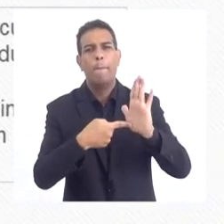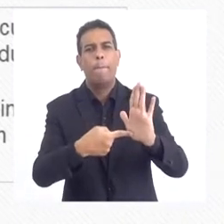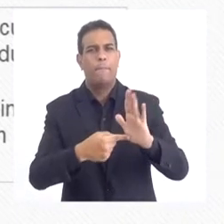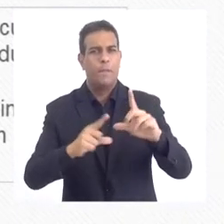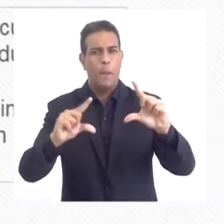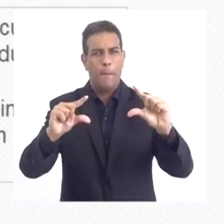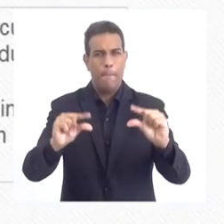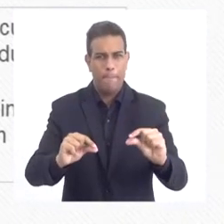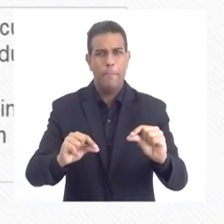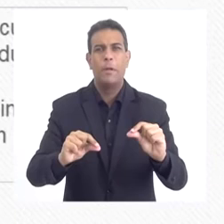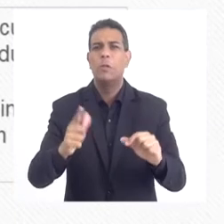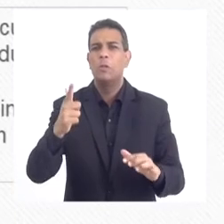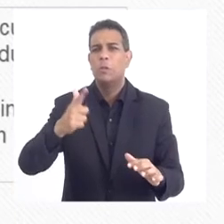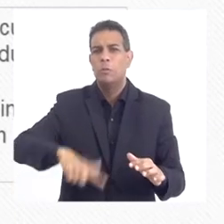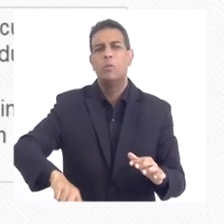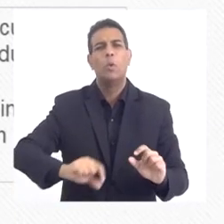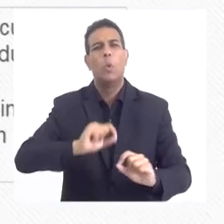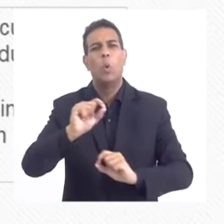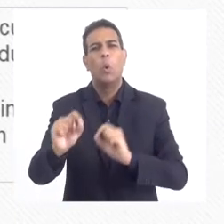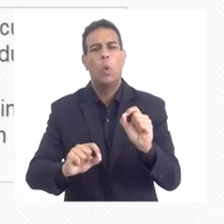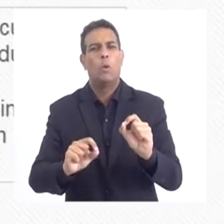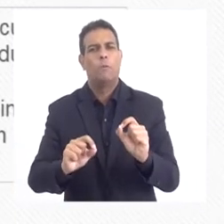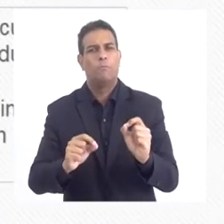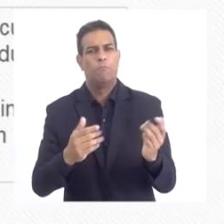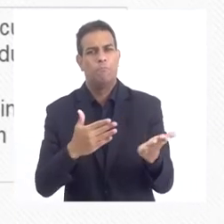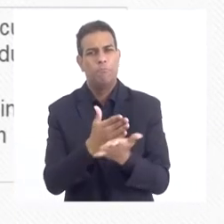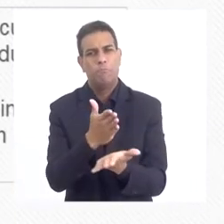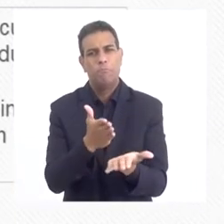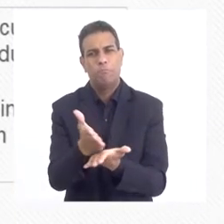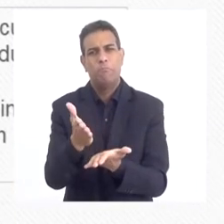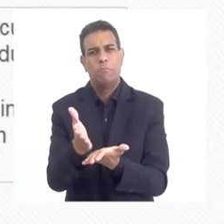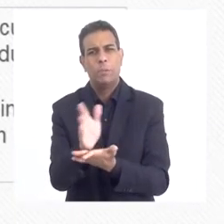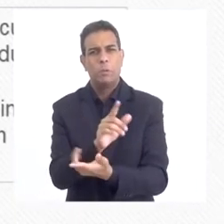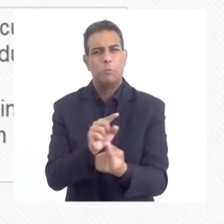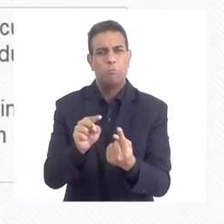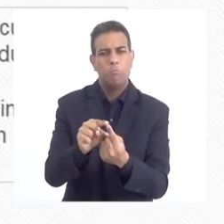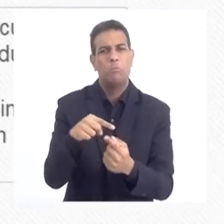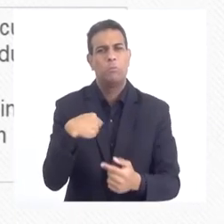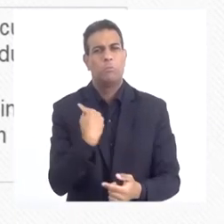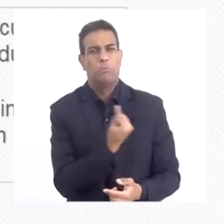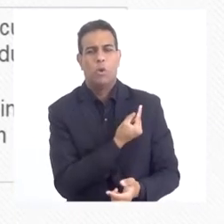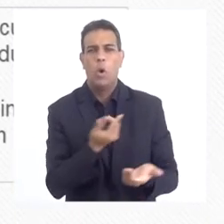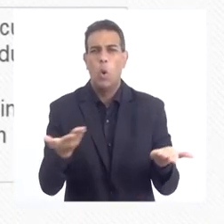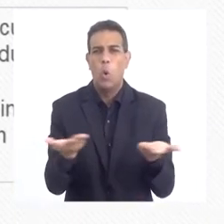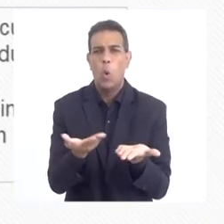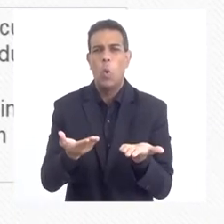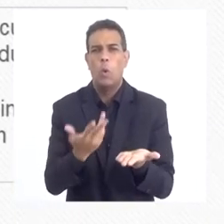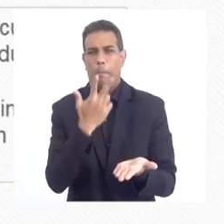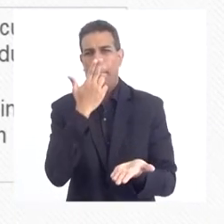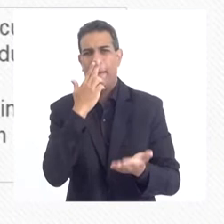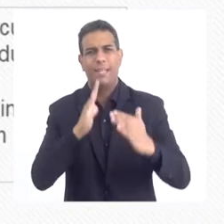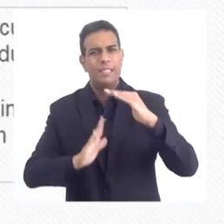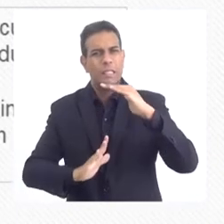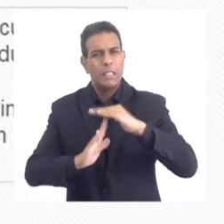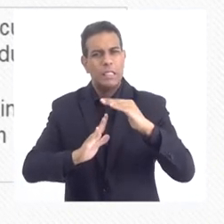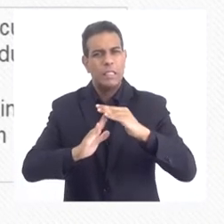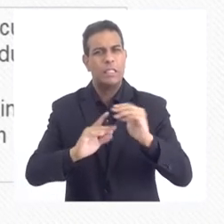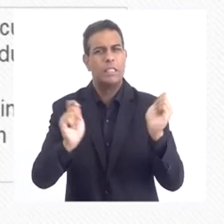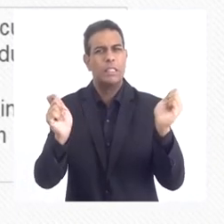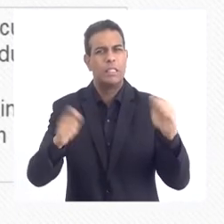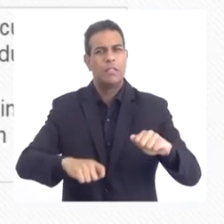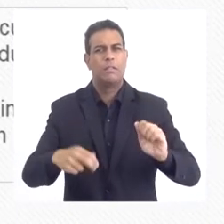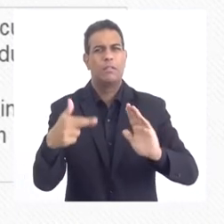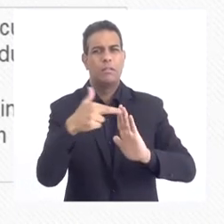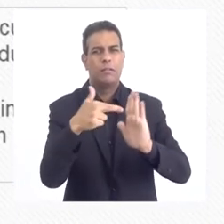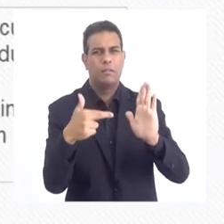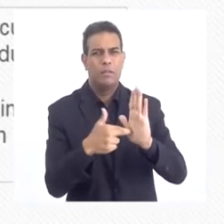de 2 vezes a receita corrente líquida. Ou seja, a gente estaria dentro do limite previsto na